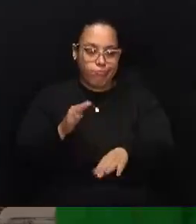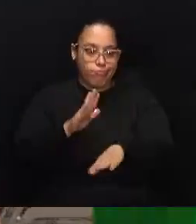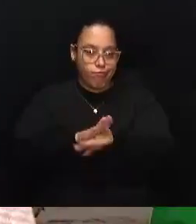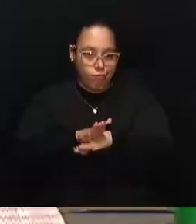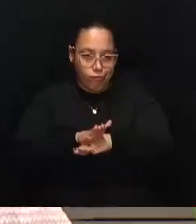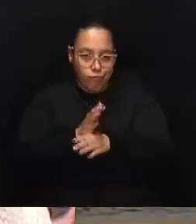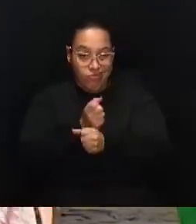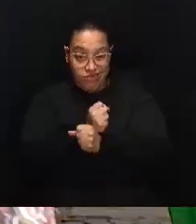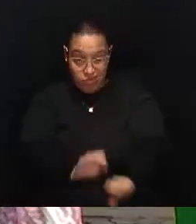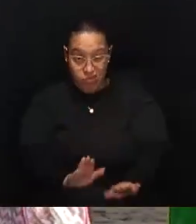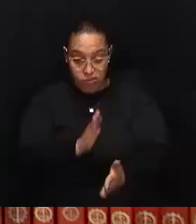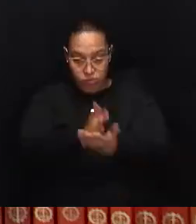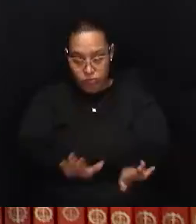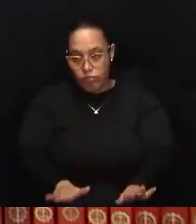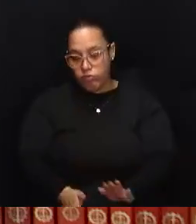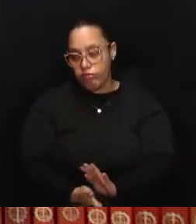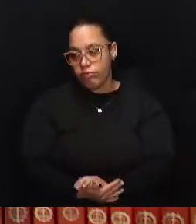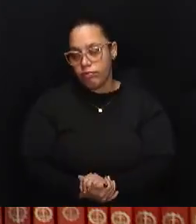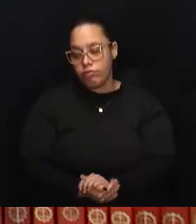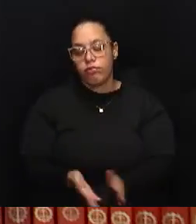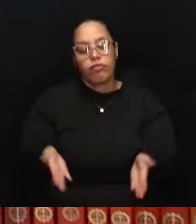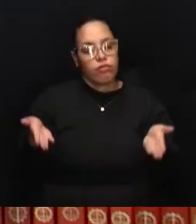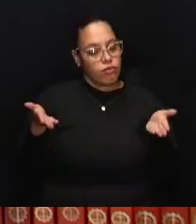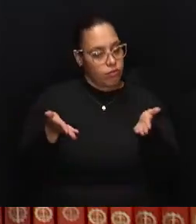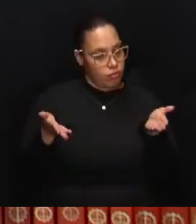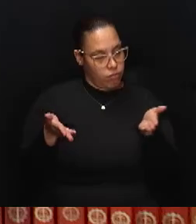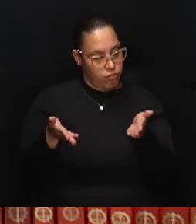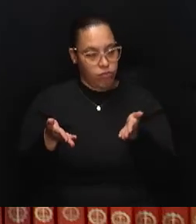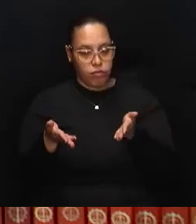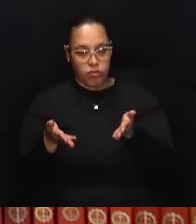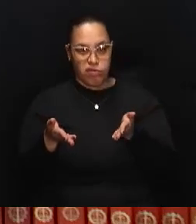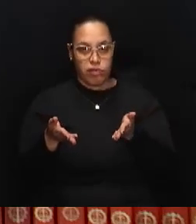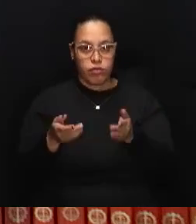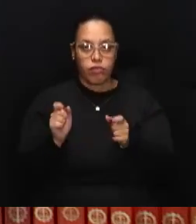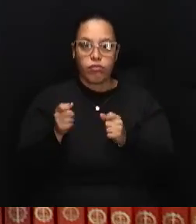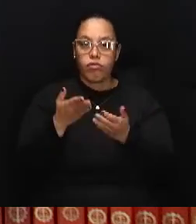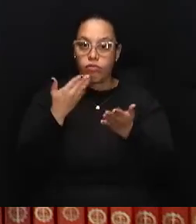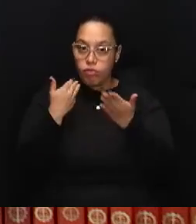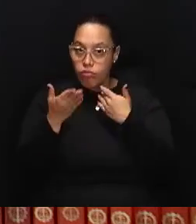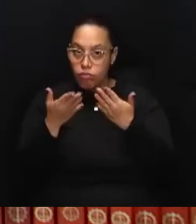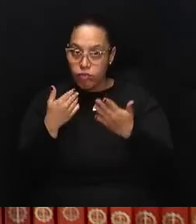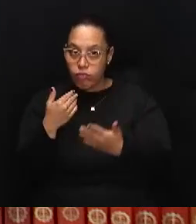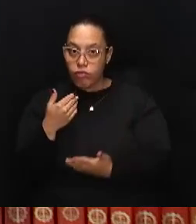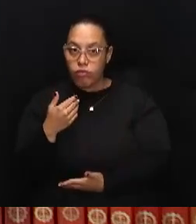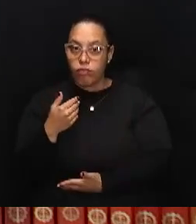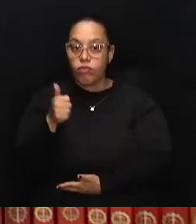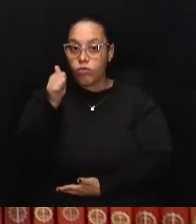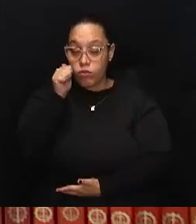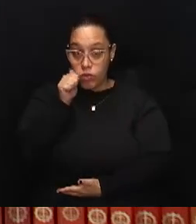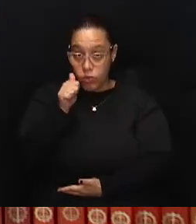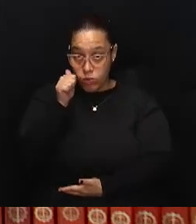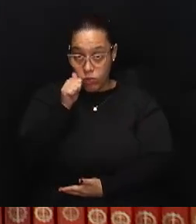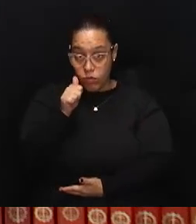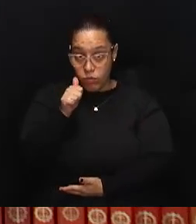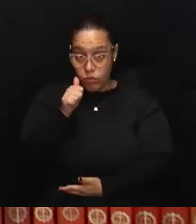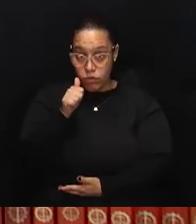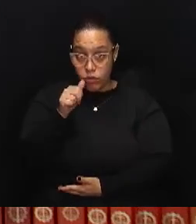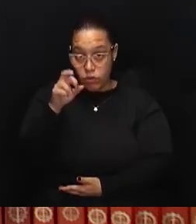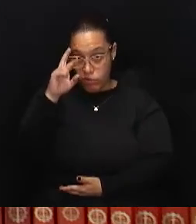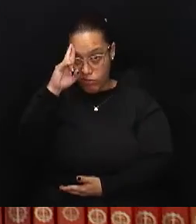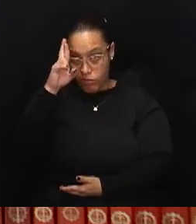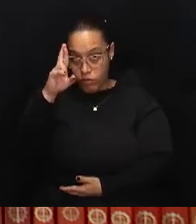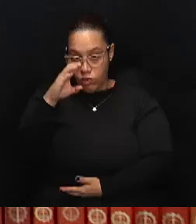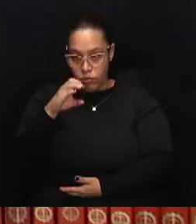a serem derrubados. Até hoje, quando você conversa, você fala sobre uma mulher que é proprietária,